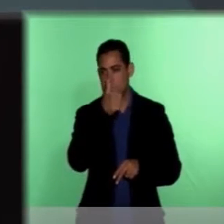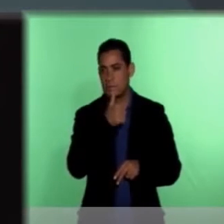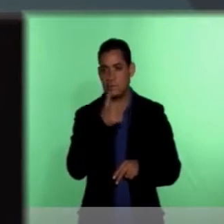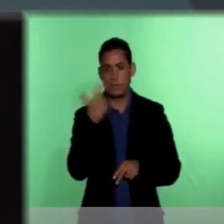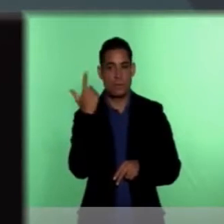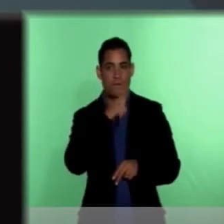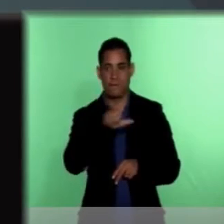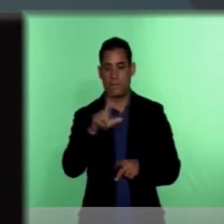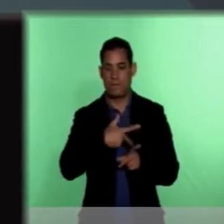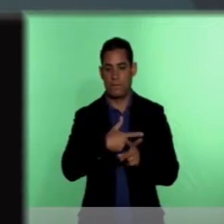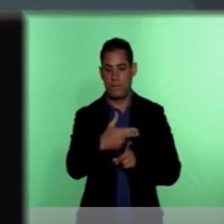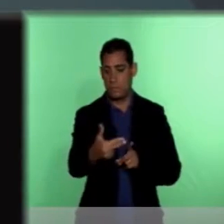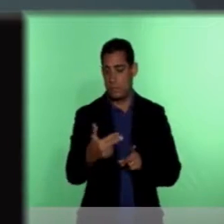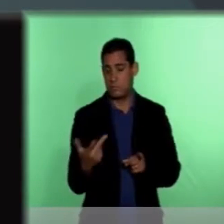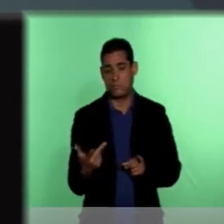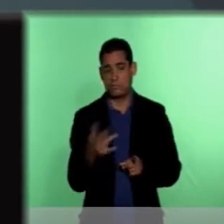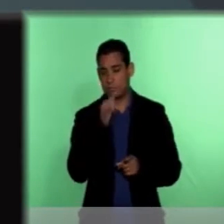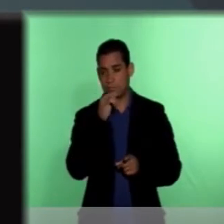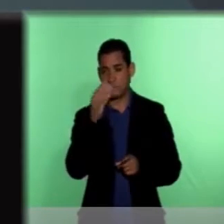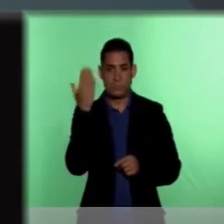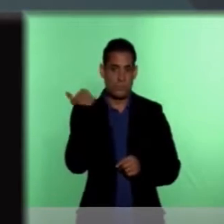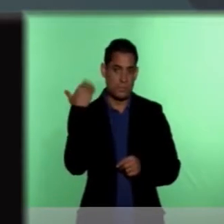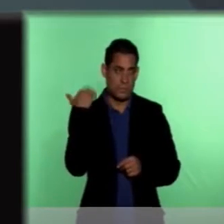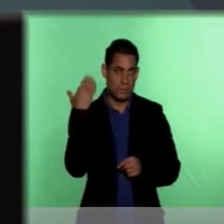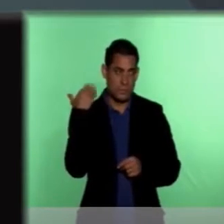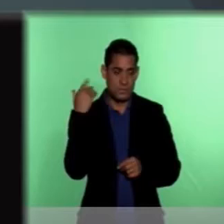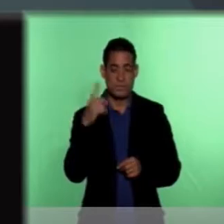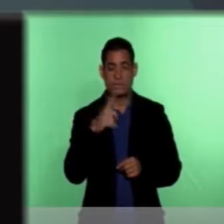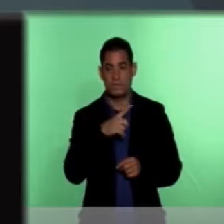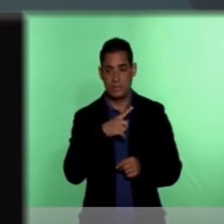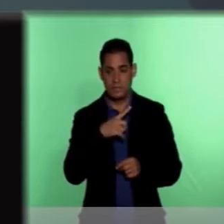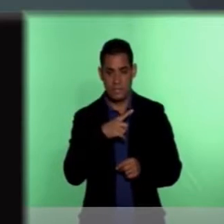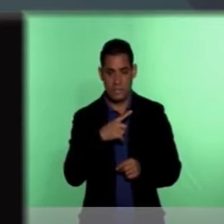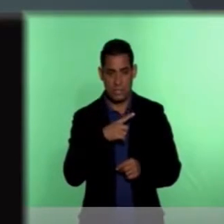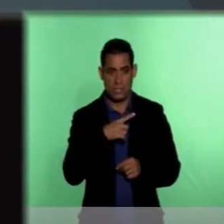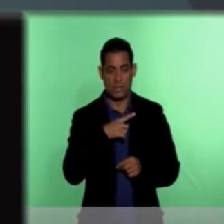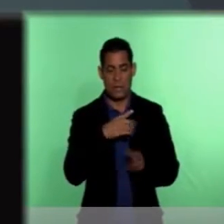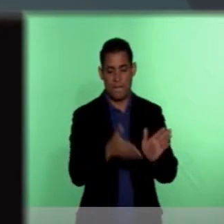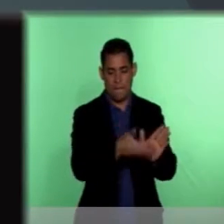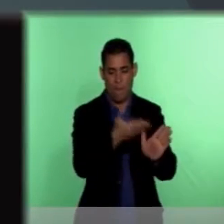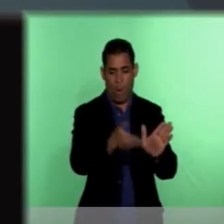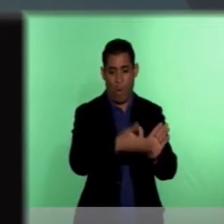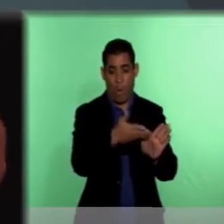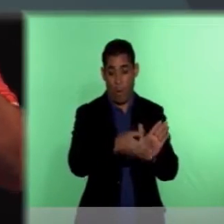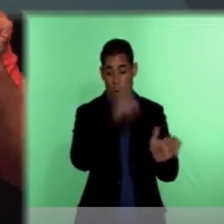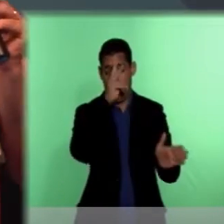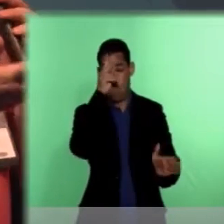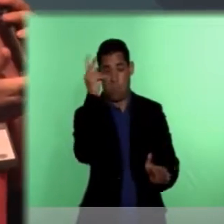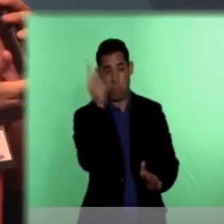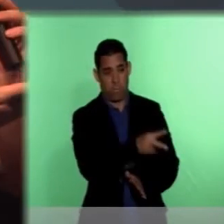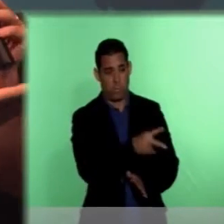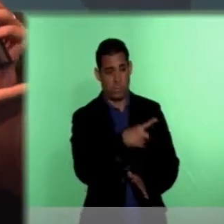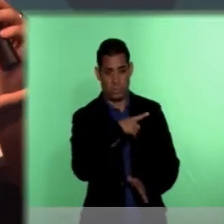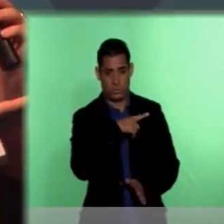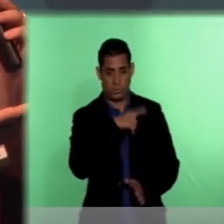quero deixar claro aqui. Sair de uma condição de um país miserável para um país